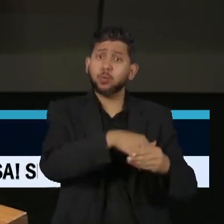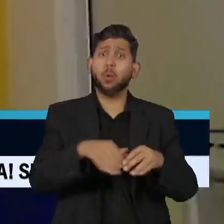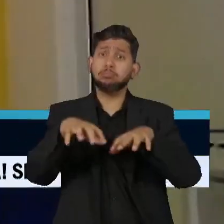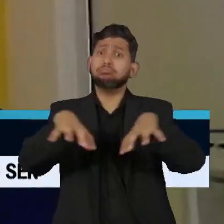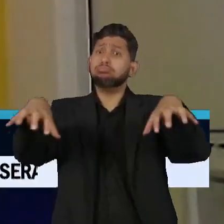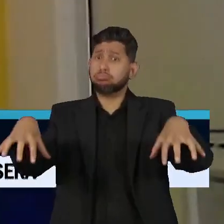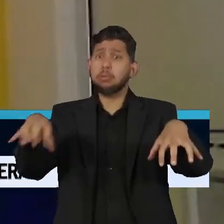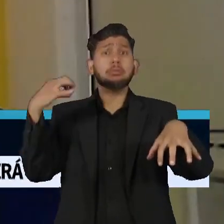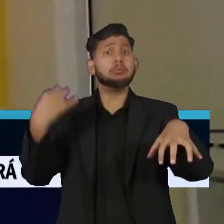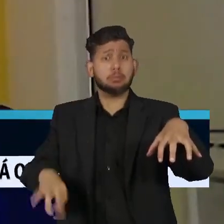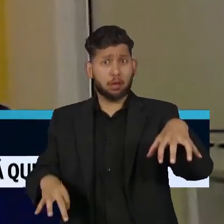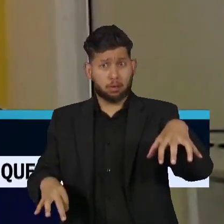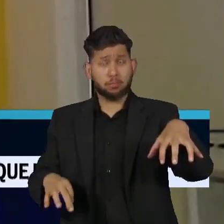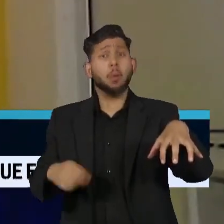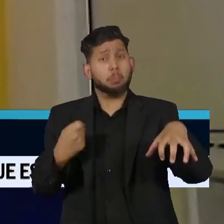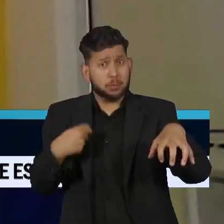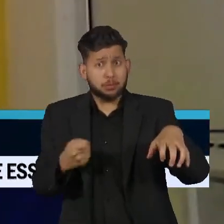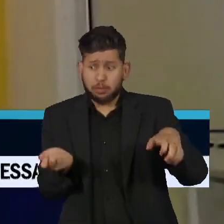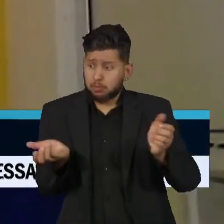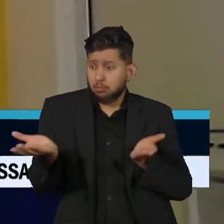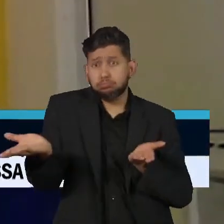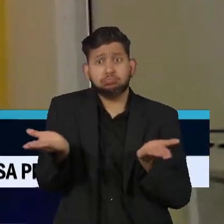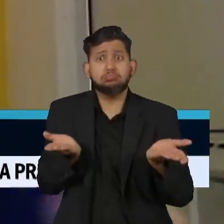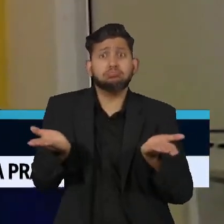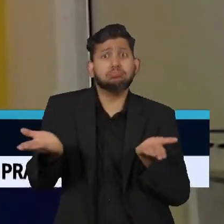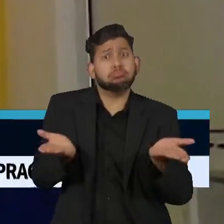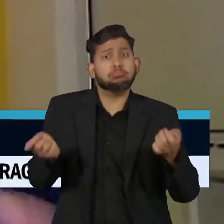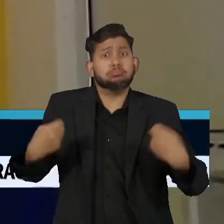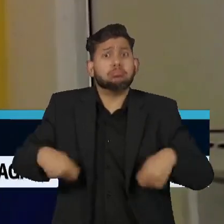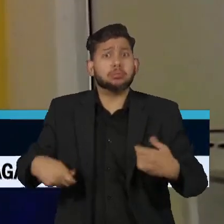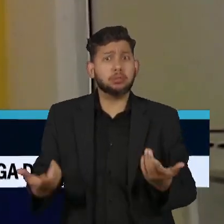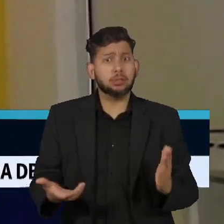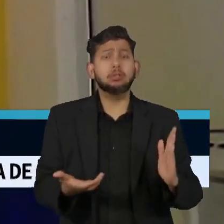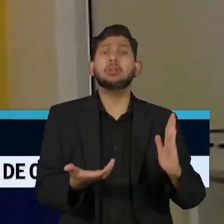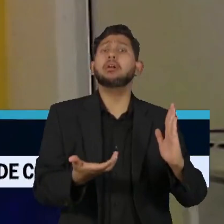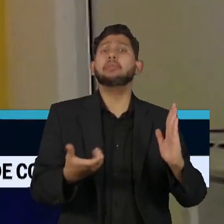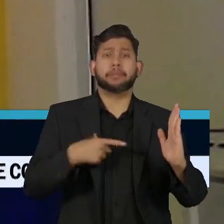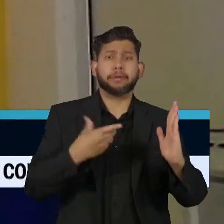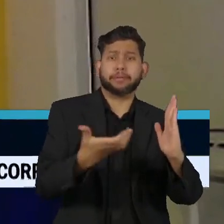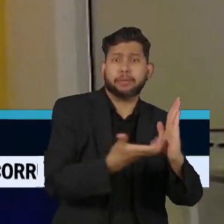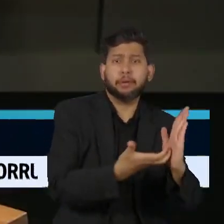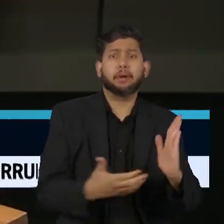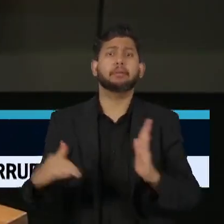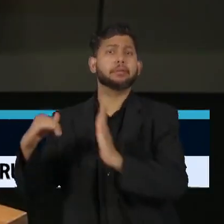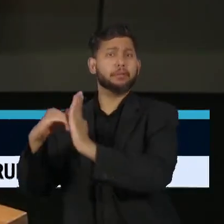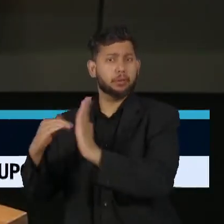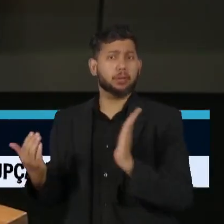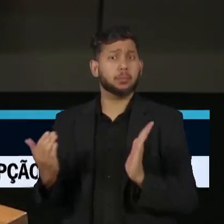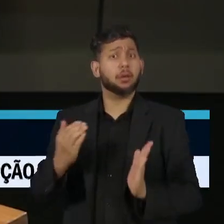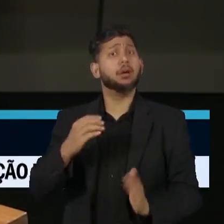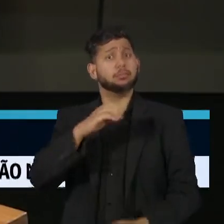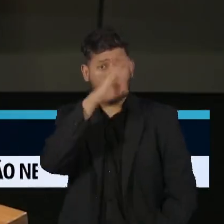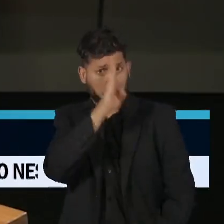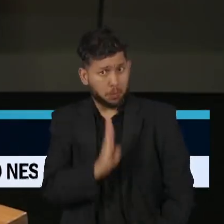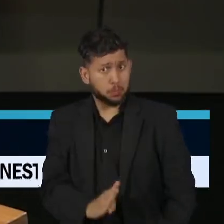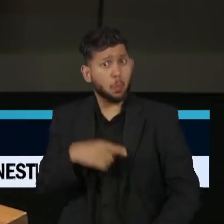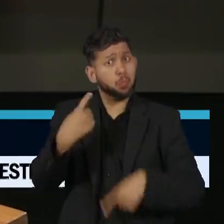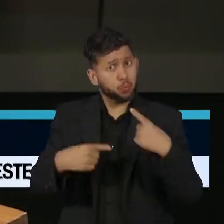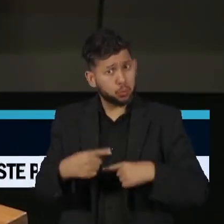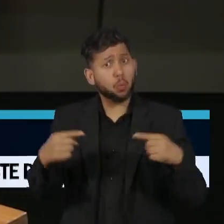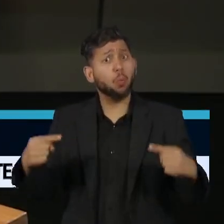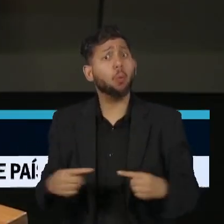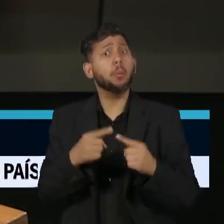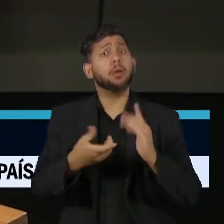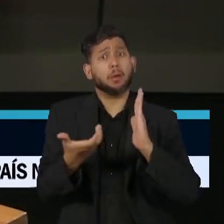dividir o governo com gente que está na Câmara, no Senado. Pelo contrário, a essência do nosso sistema político é esse compartilhamento